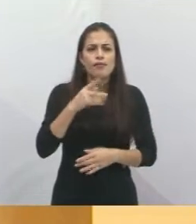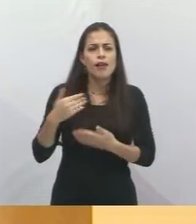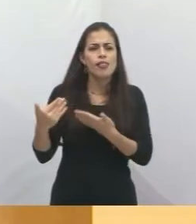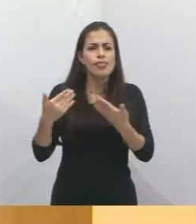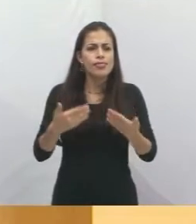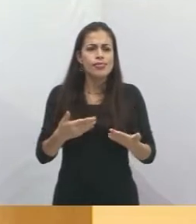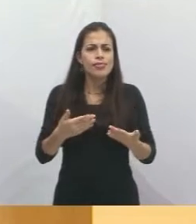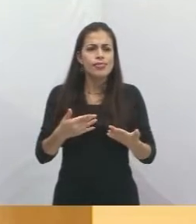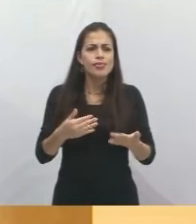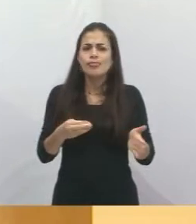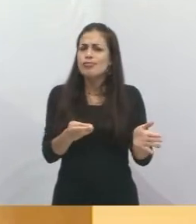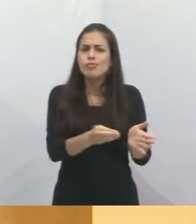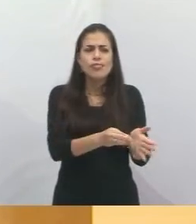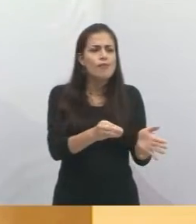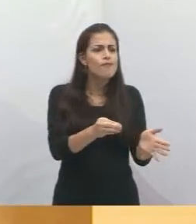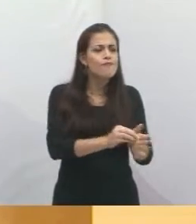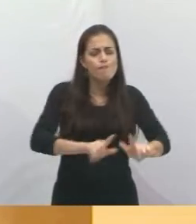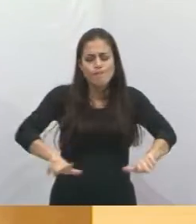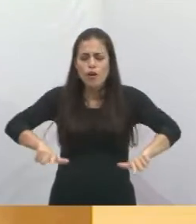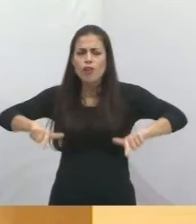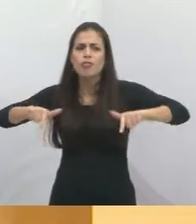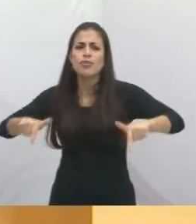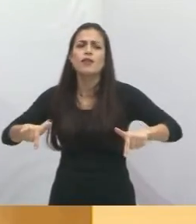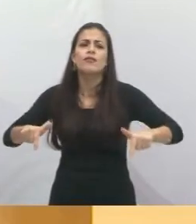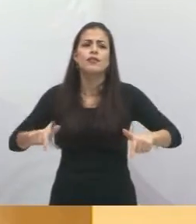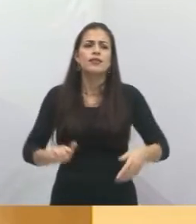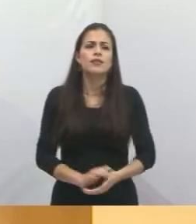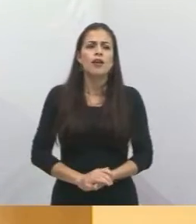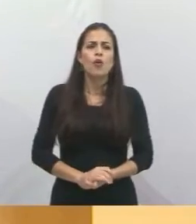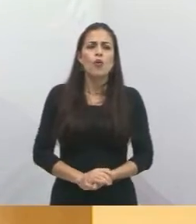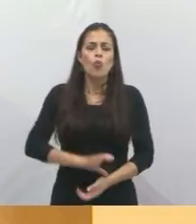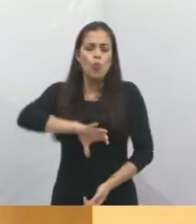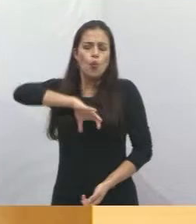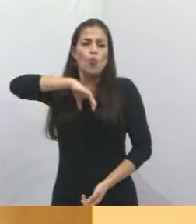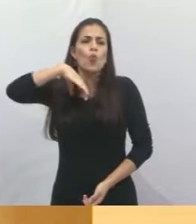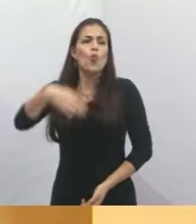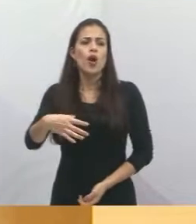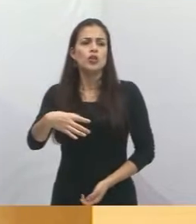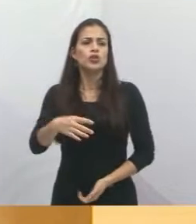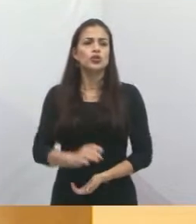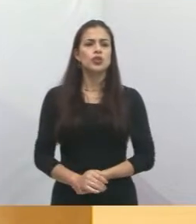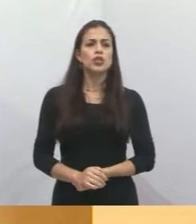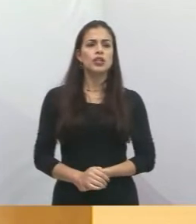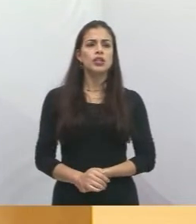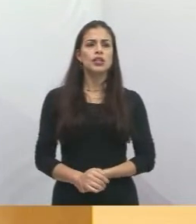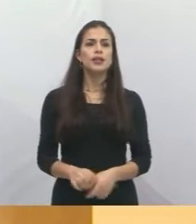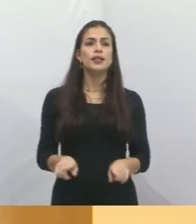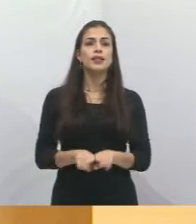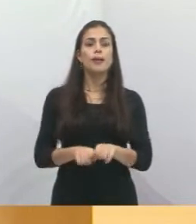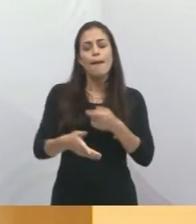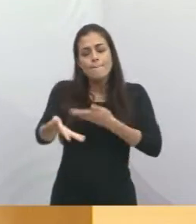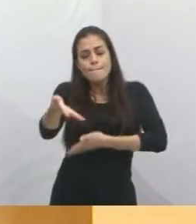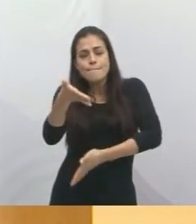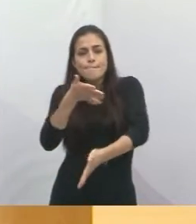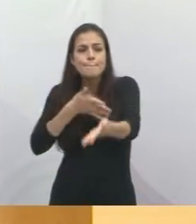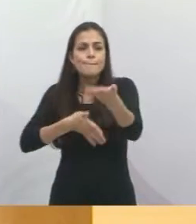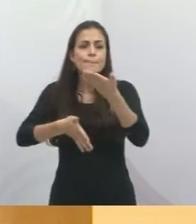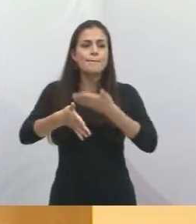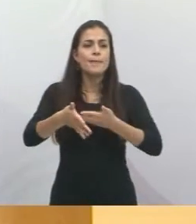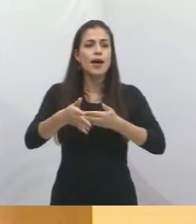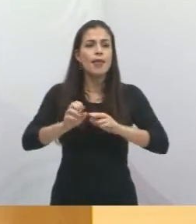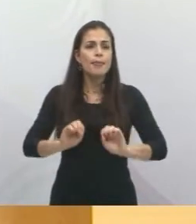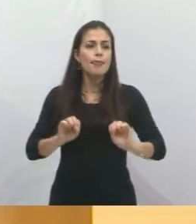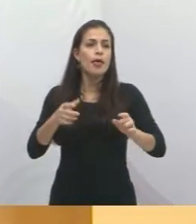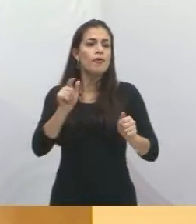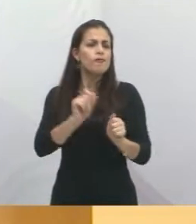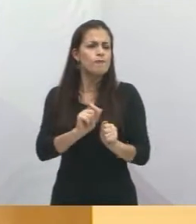nos falta motivação, que não nos faltam coragem e não nos faltam também disponibilidade e ações